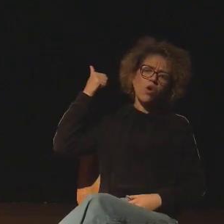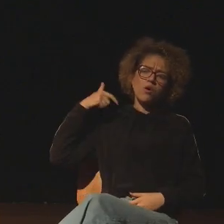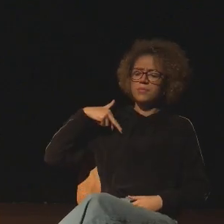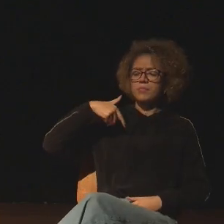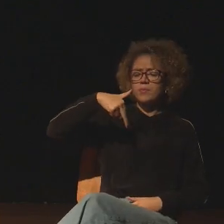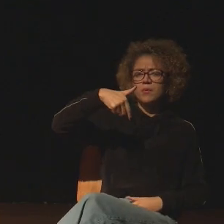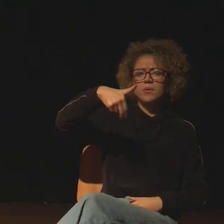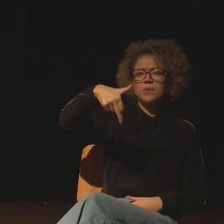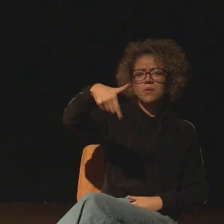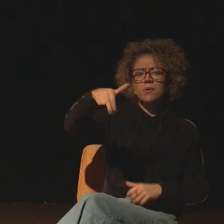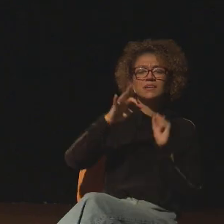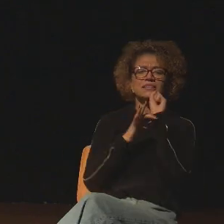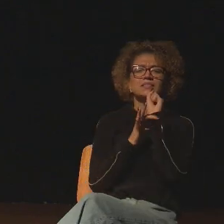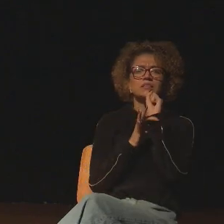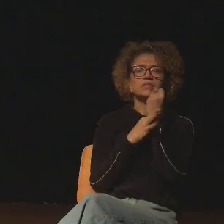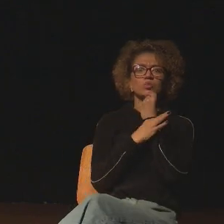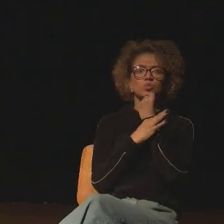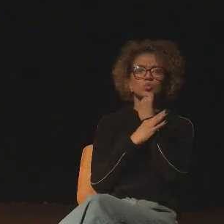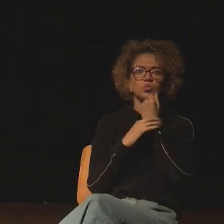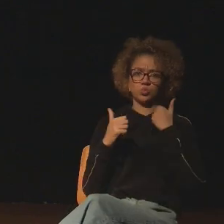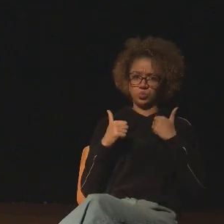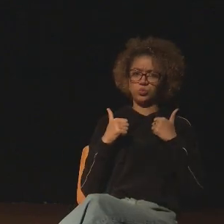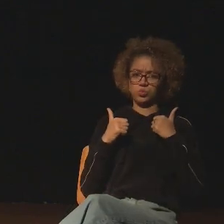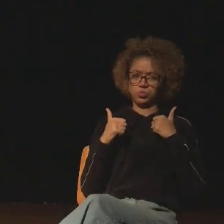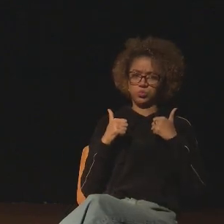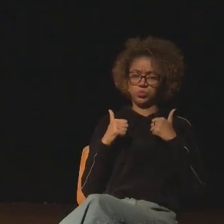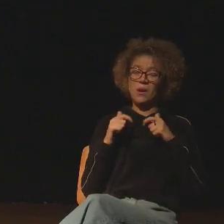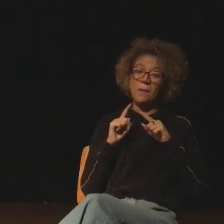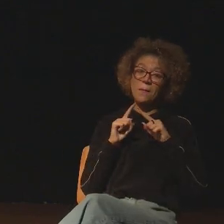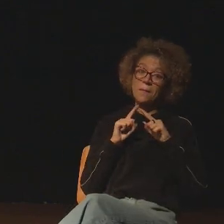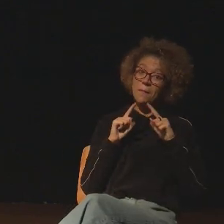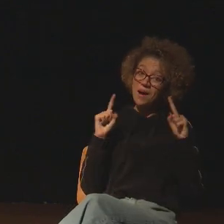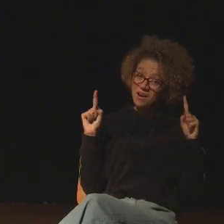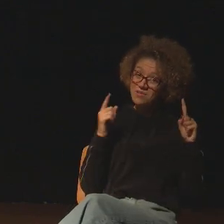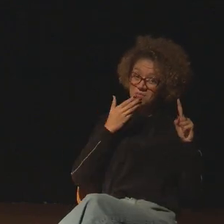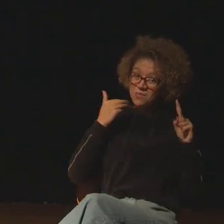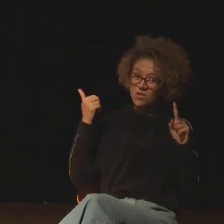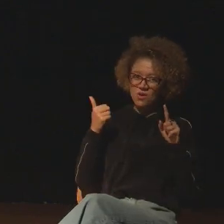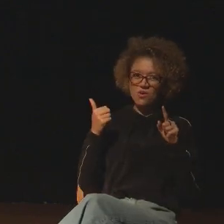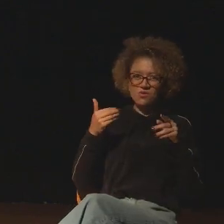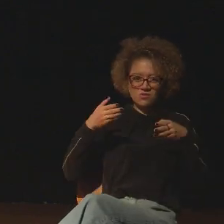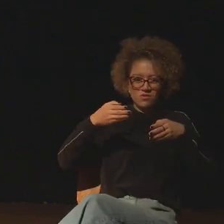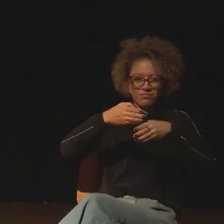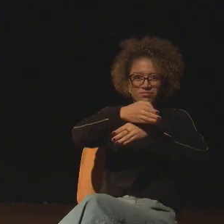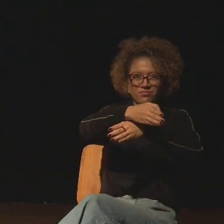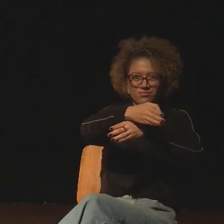segura, mas muito menor nas transversais.